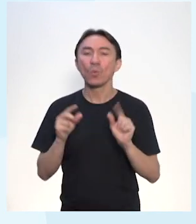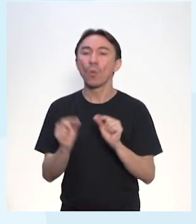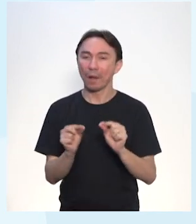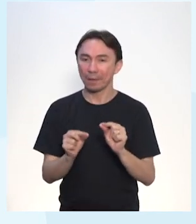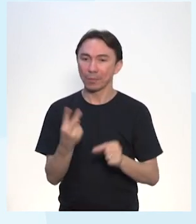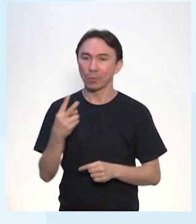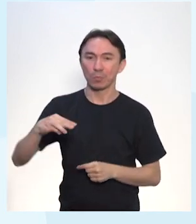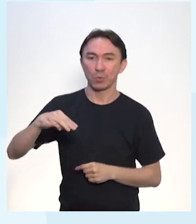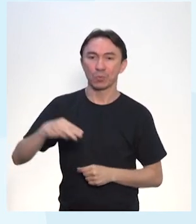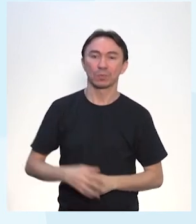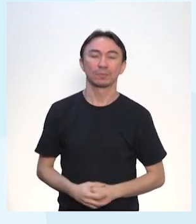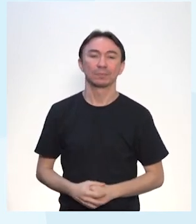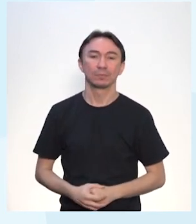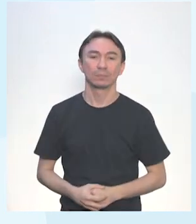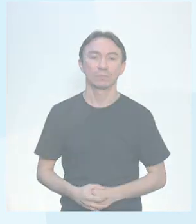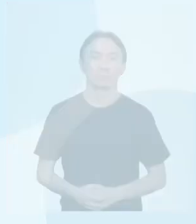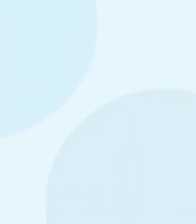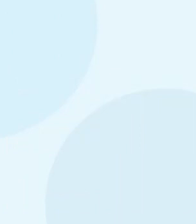retoma.